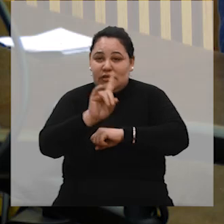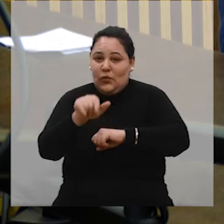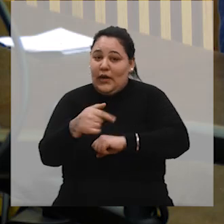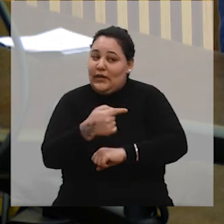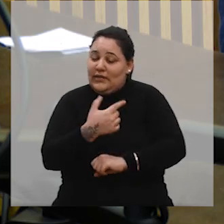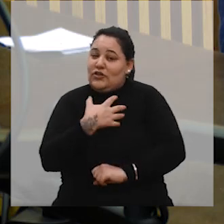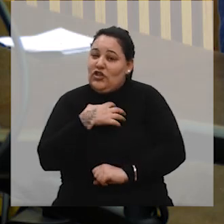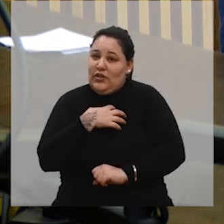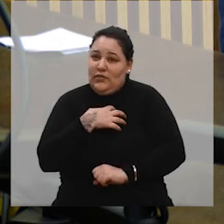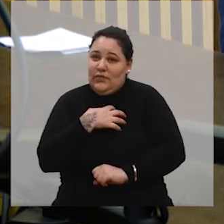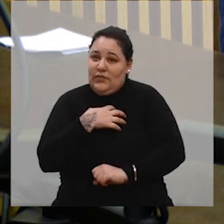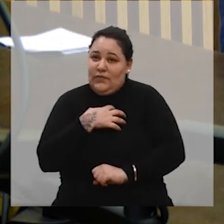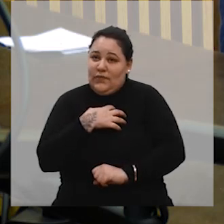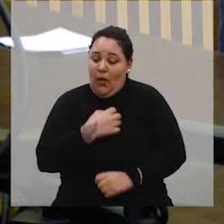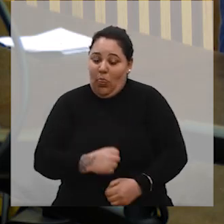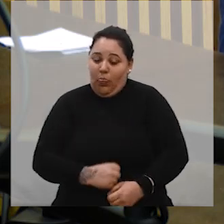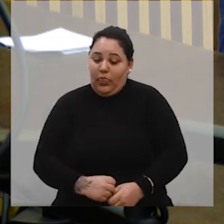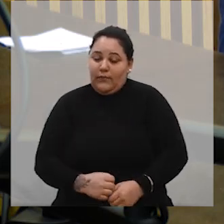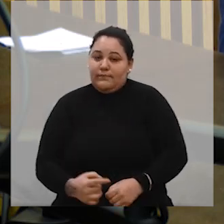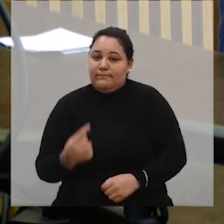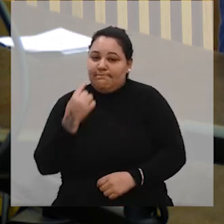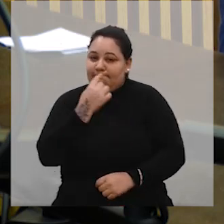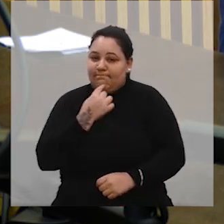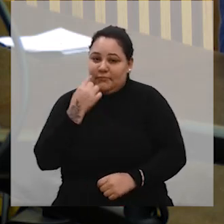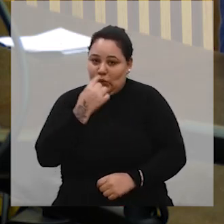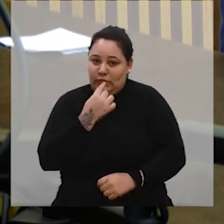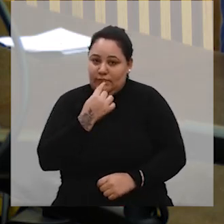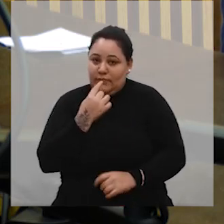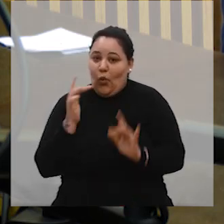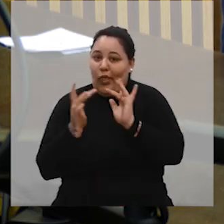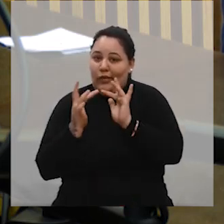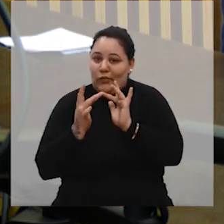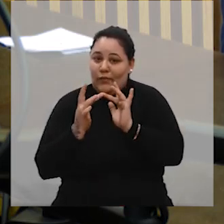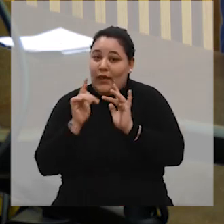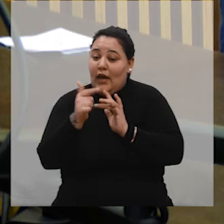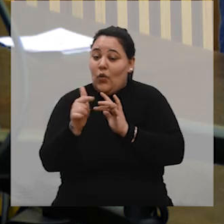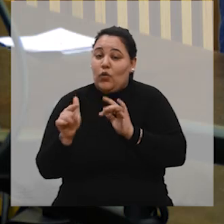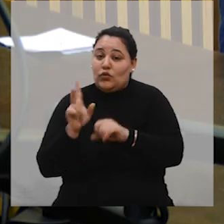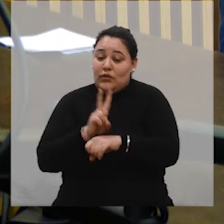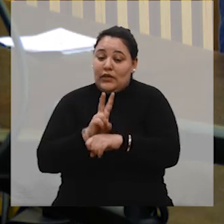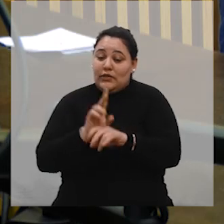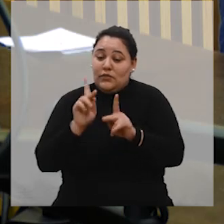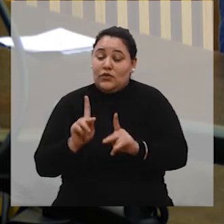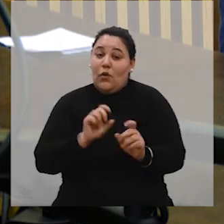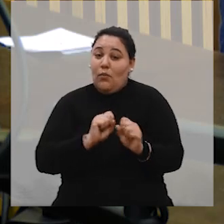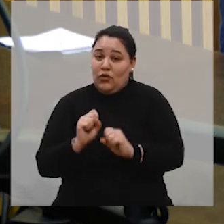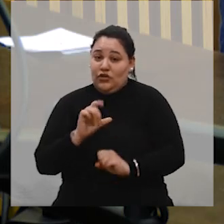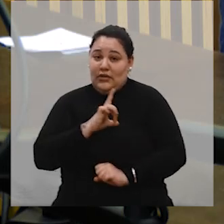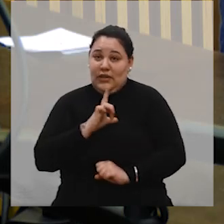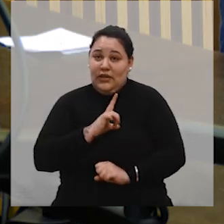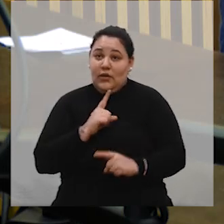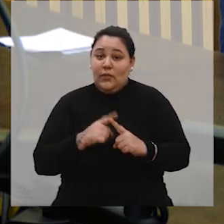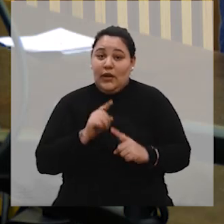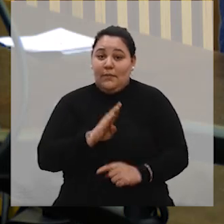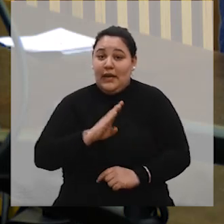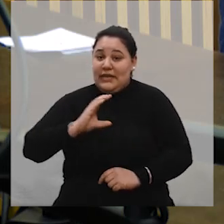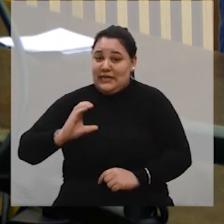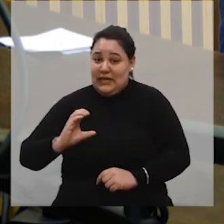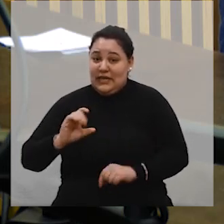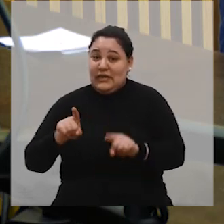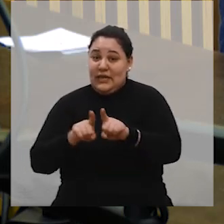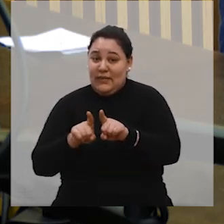dessa maneira, transmissão oral fecal, né? Então, são outros cuidados que os pacientes podem ter, porque hepatite B e C, elas são